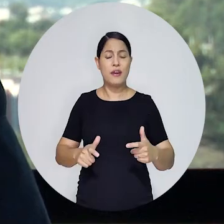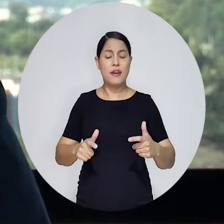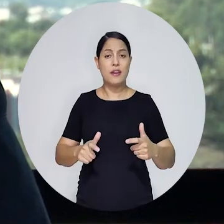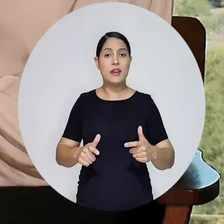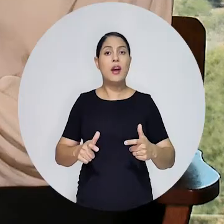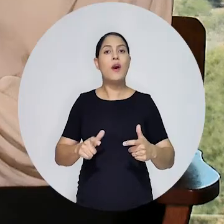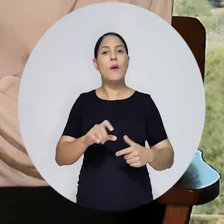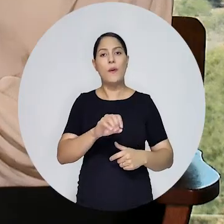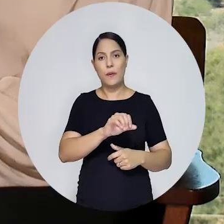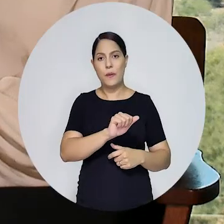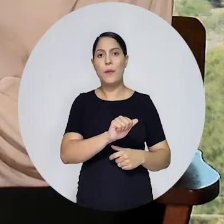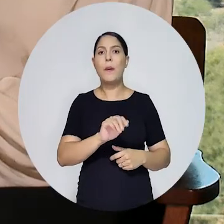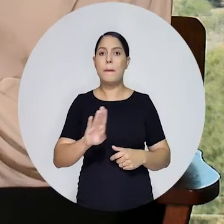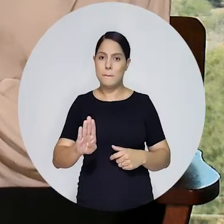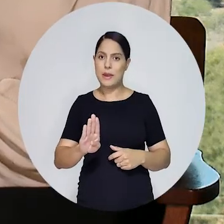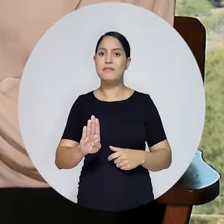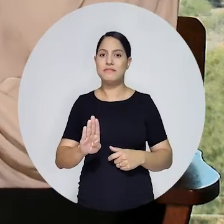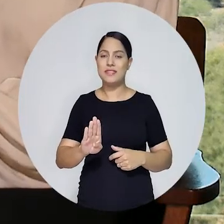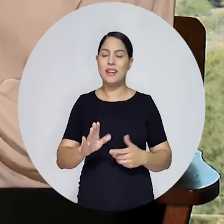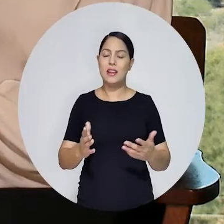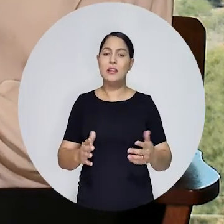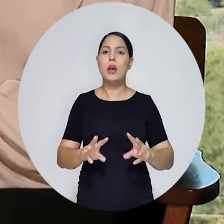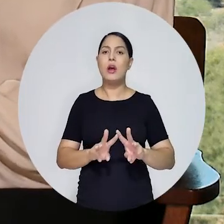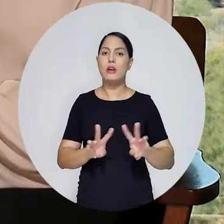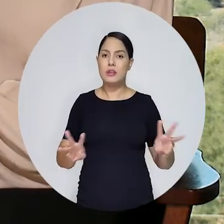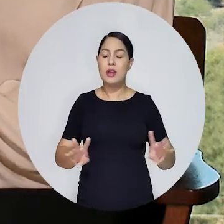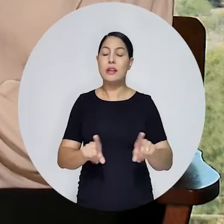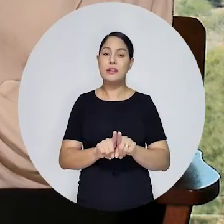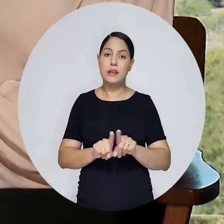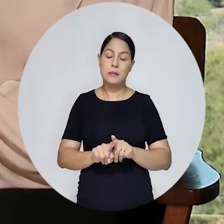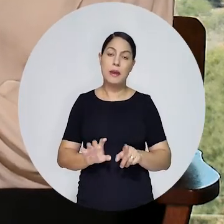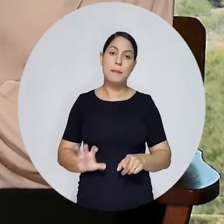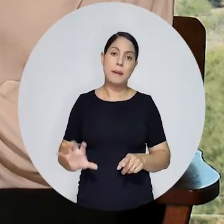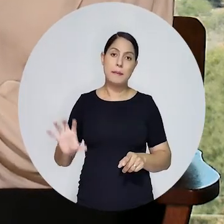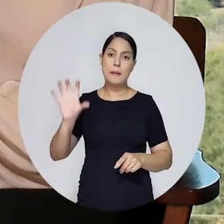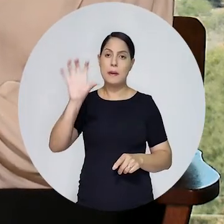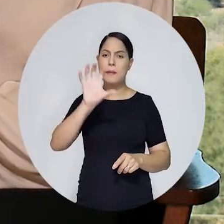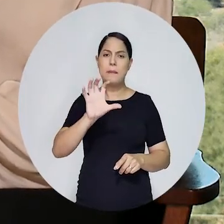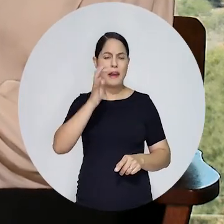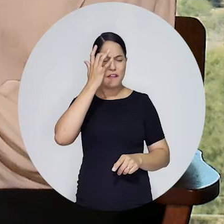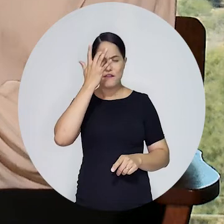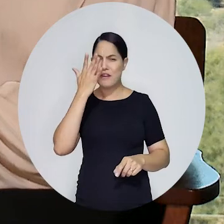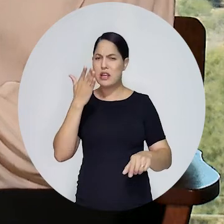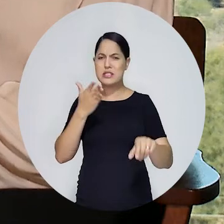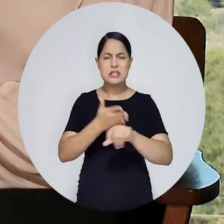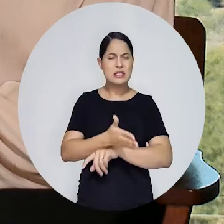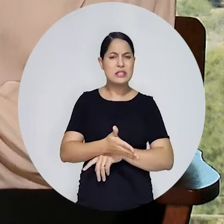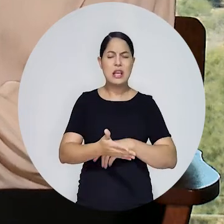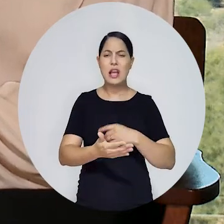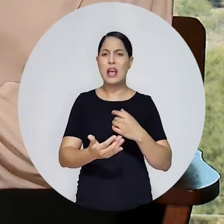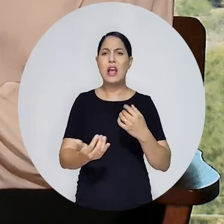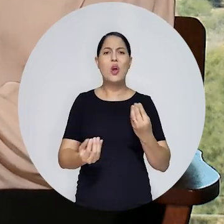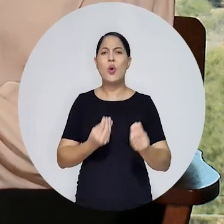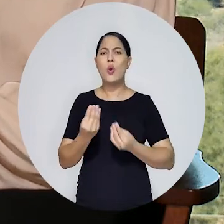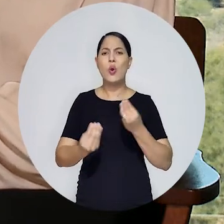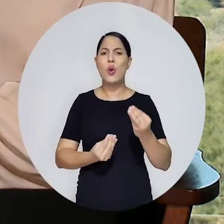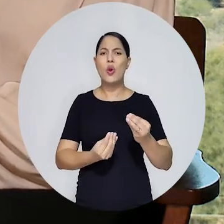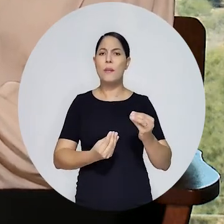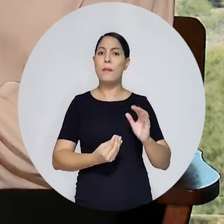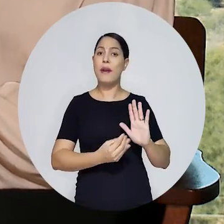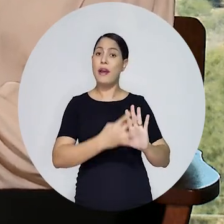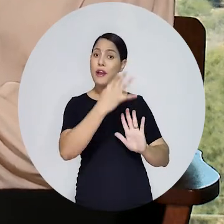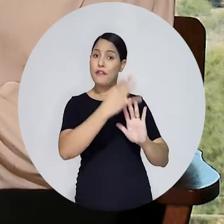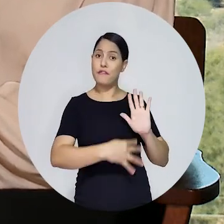período no site da OAB, do Conselho Federal e das seccionais, de fácil acesso,